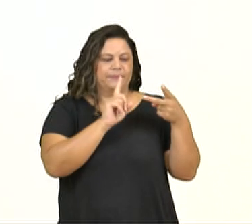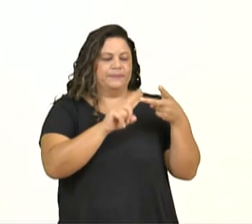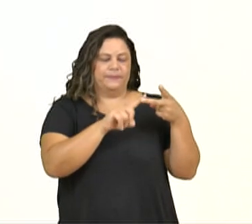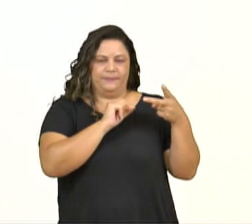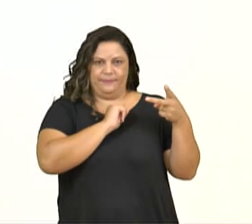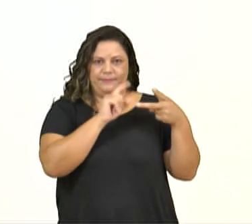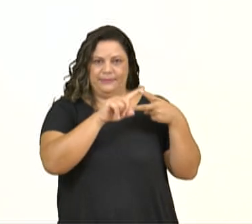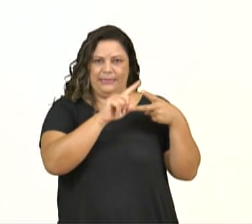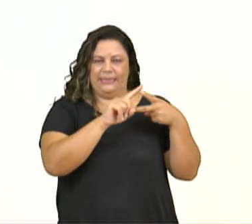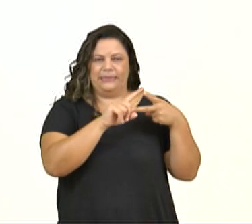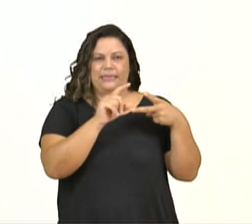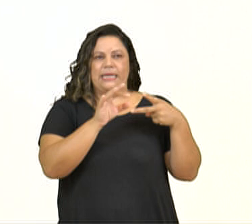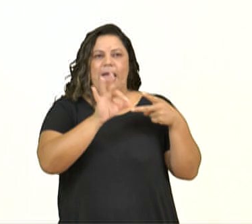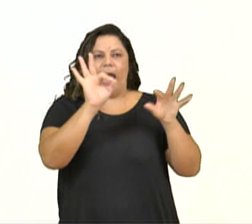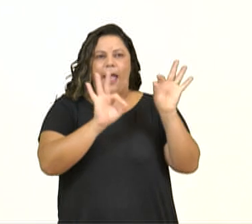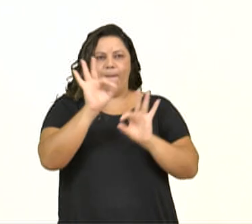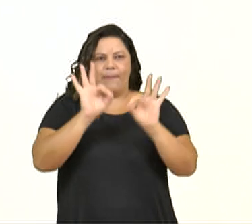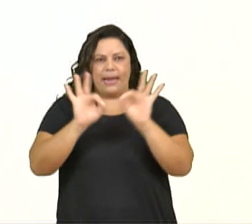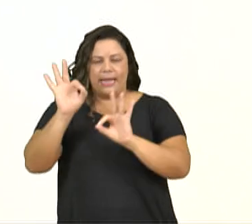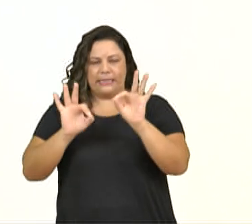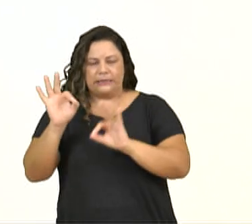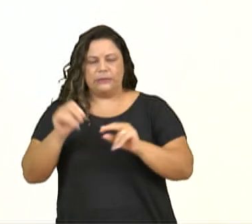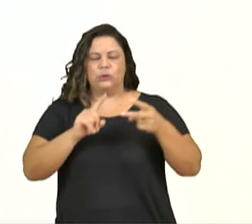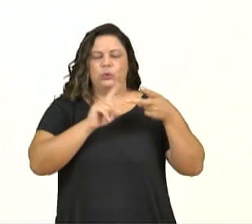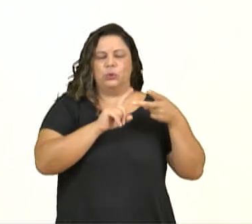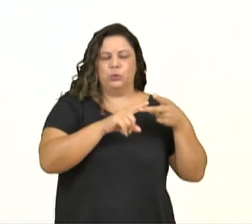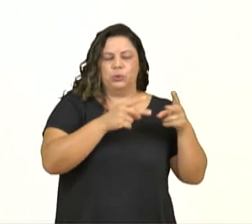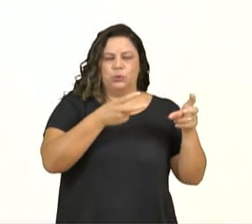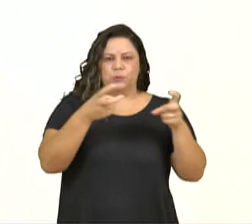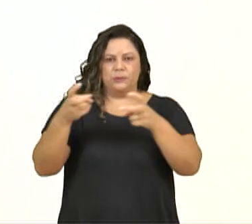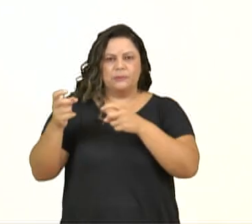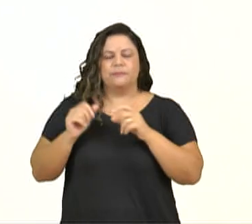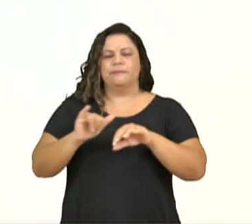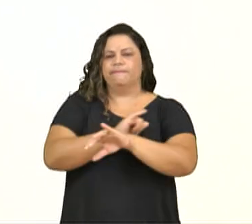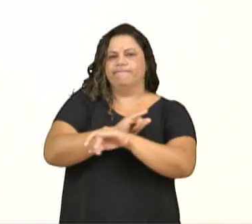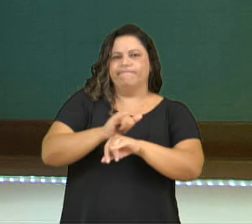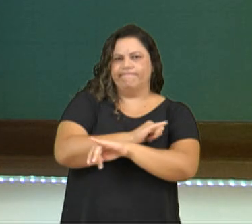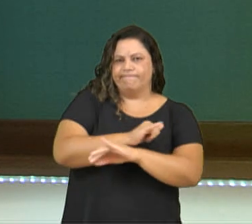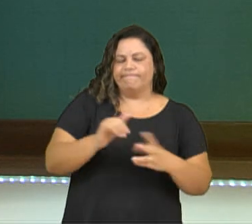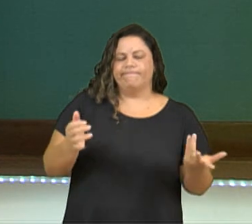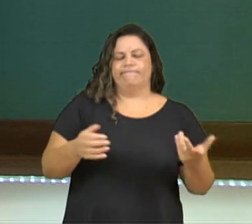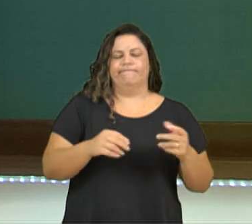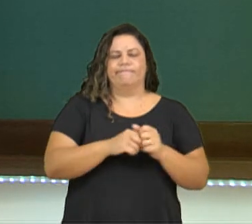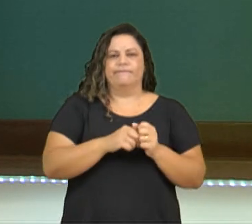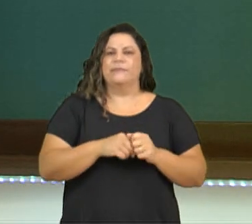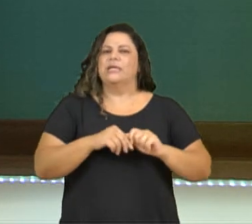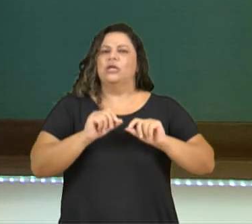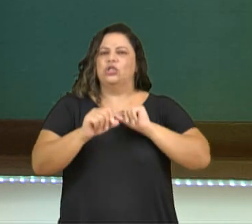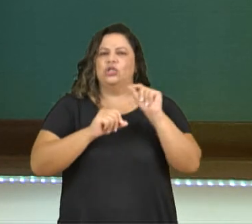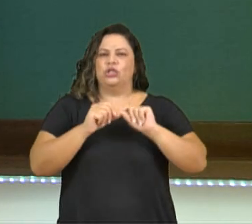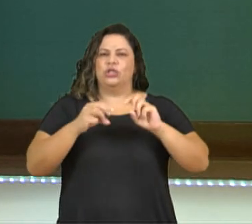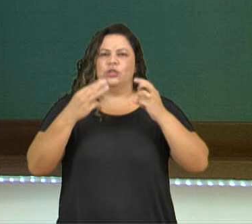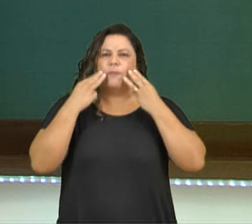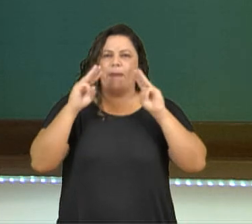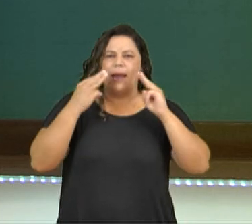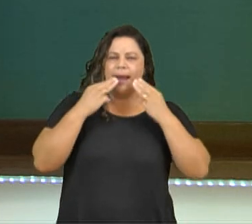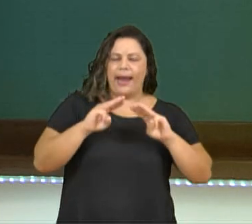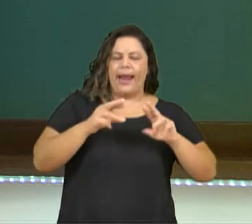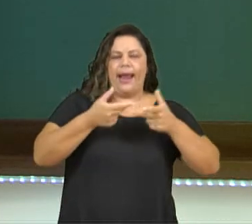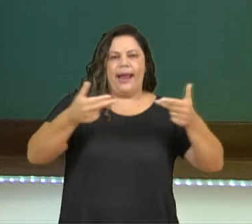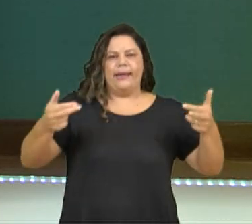obsolescência perceptível, disponibilidade de crédito, estratégias de marketing, onde você poderia falar da propaganda, do